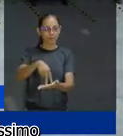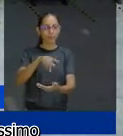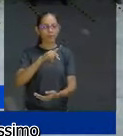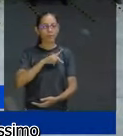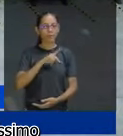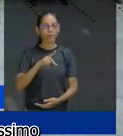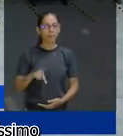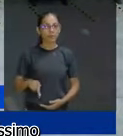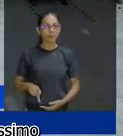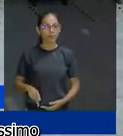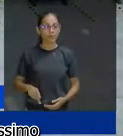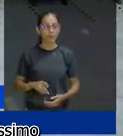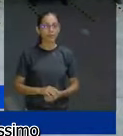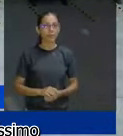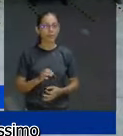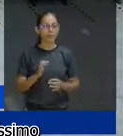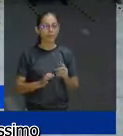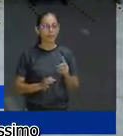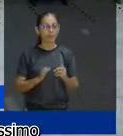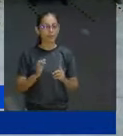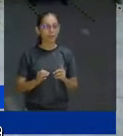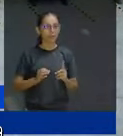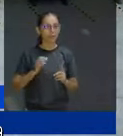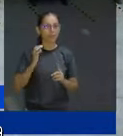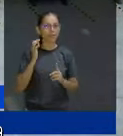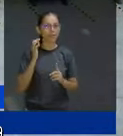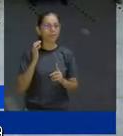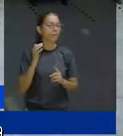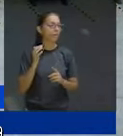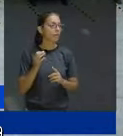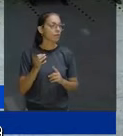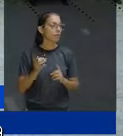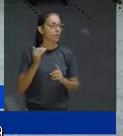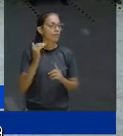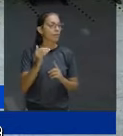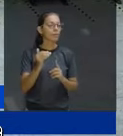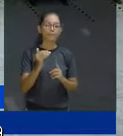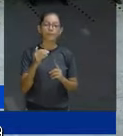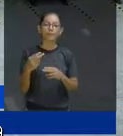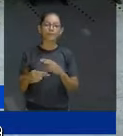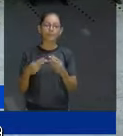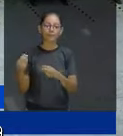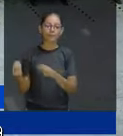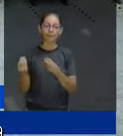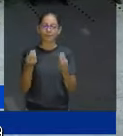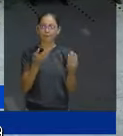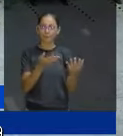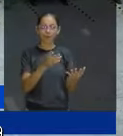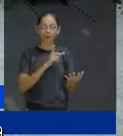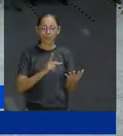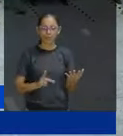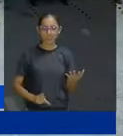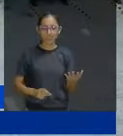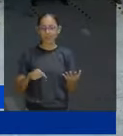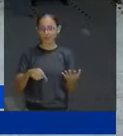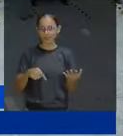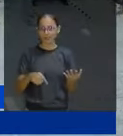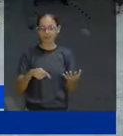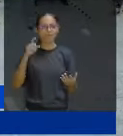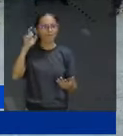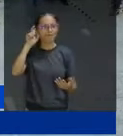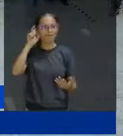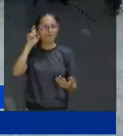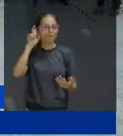do excelentíssimo desembargador João Lages, presidente deste egrégio tribunal, o